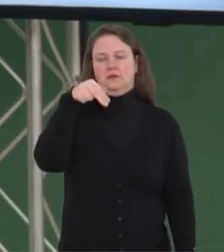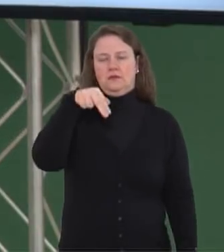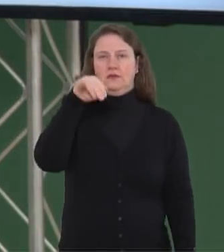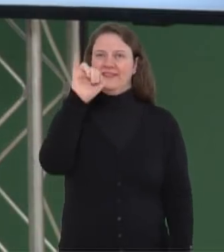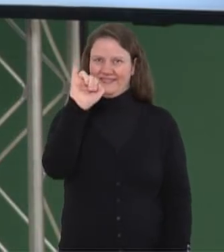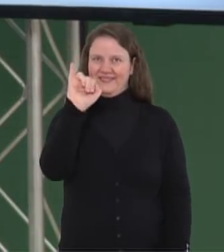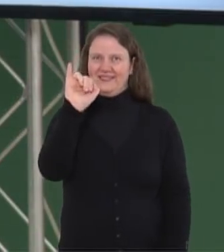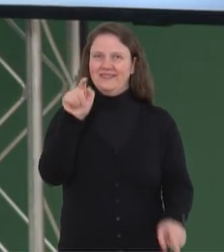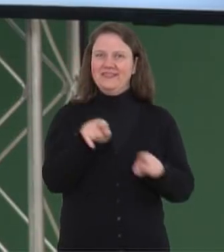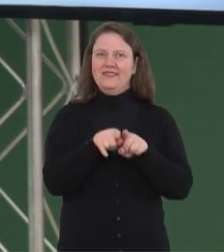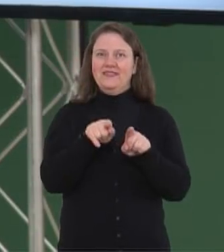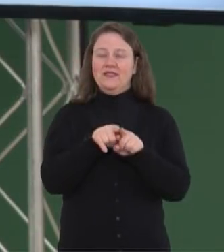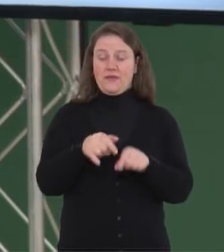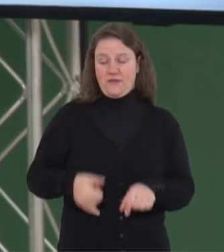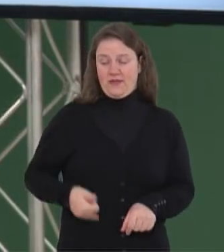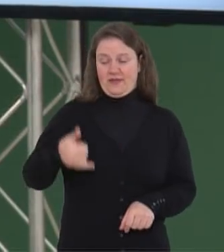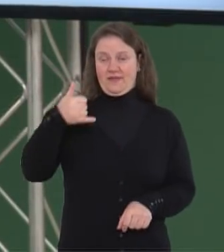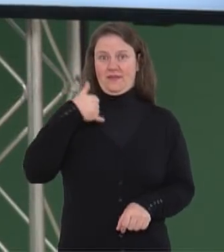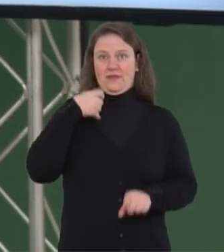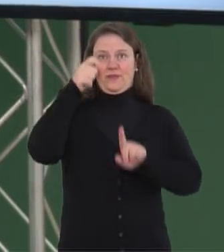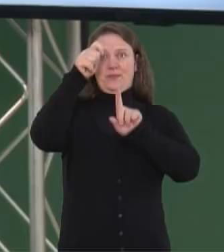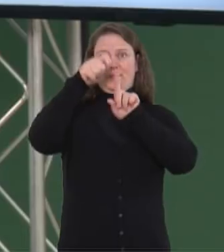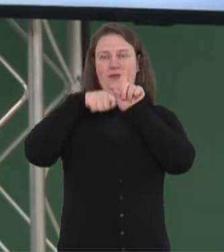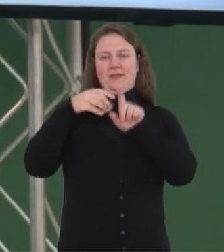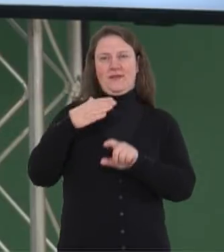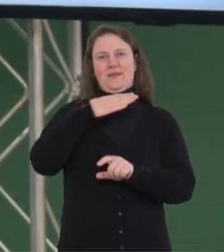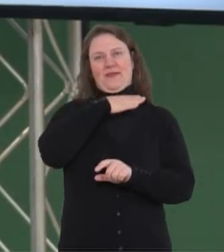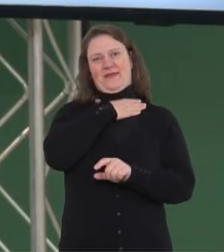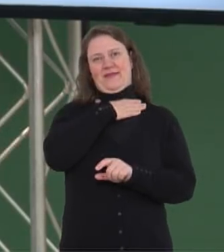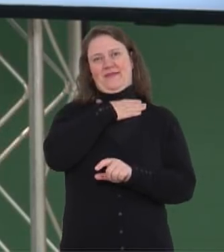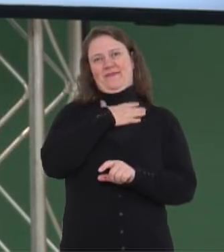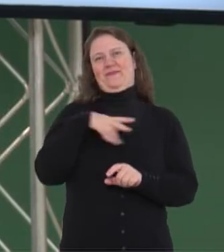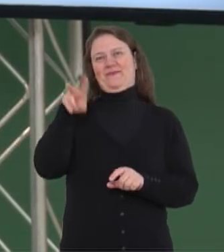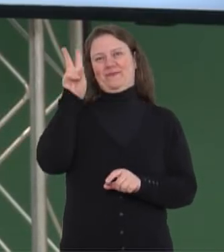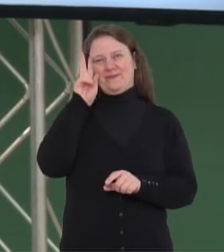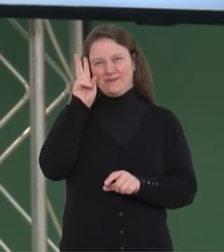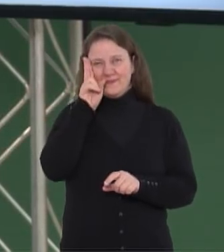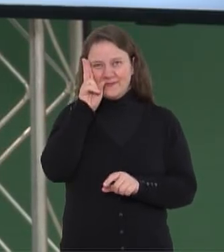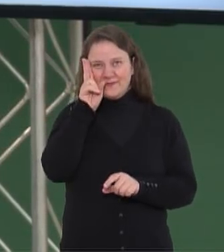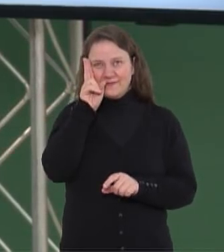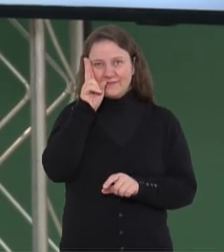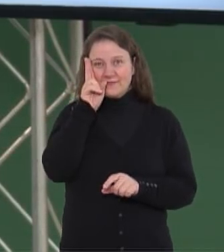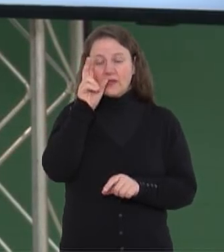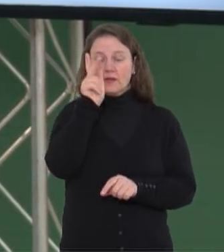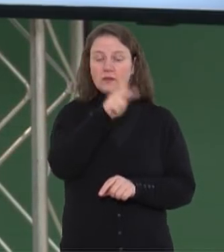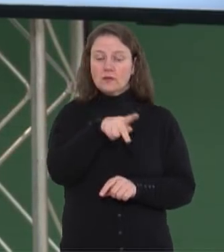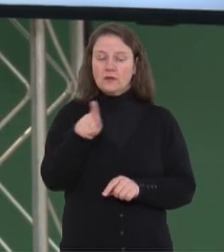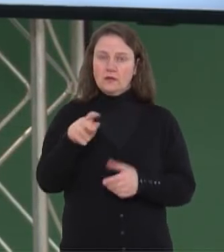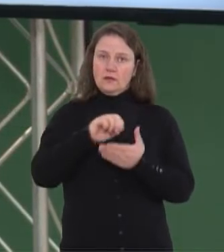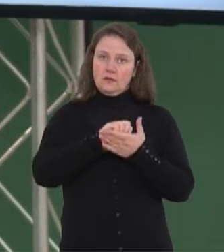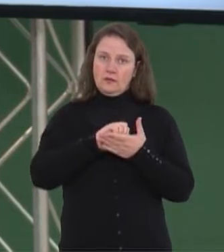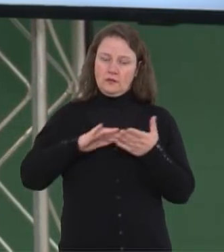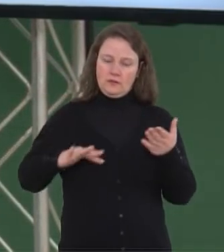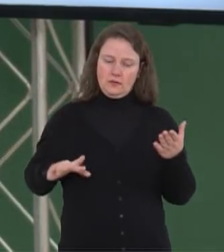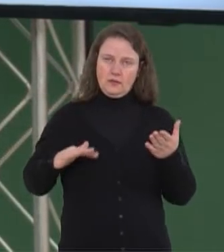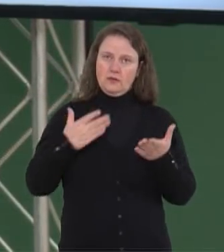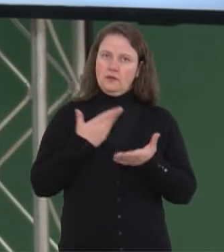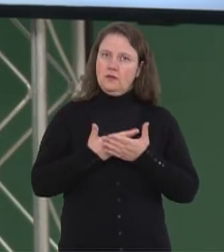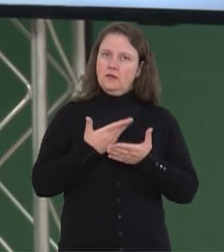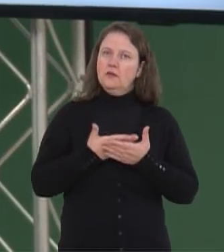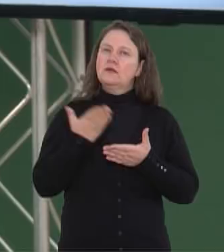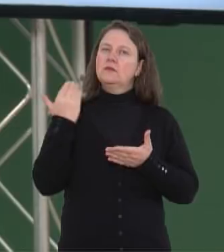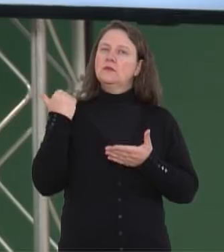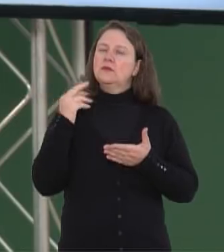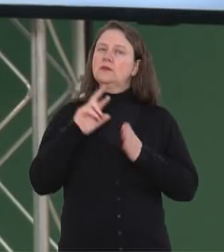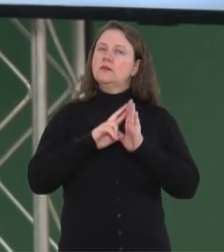o aniversário dela é em março. Lembram, quando a teacher fez essa atividade com vocês na aula anterior,